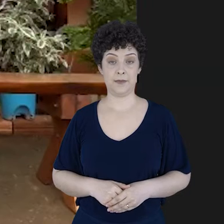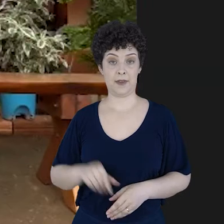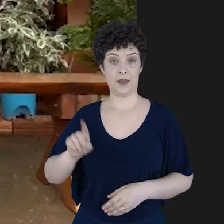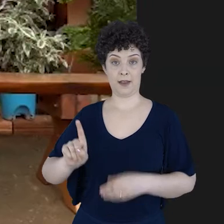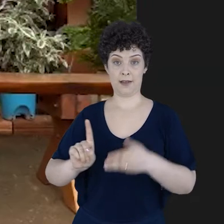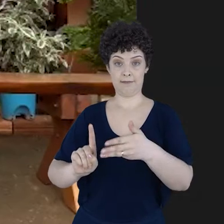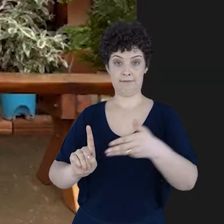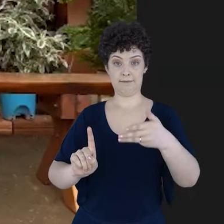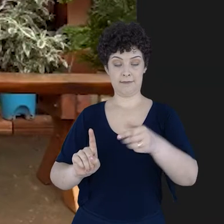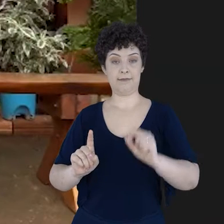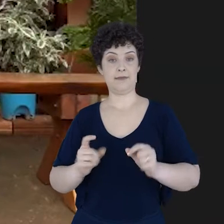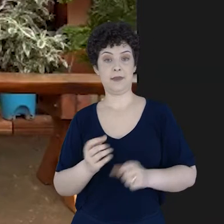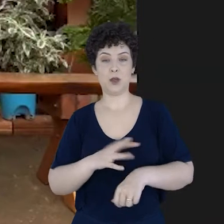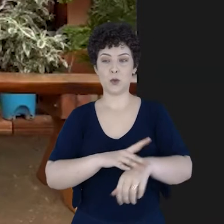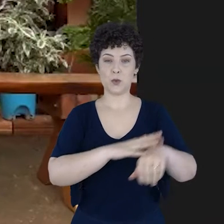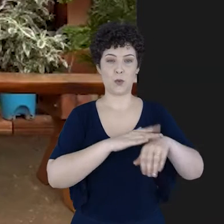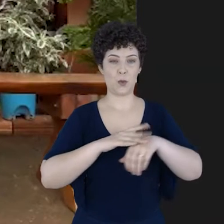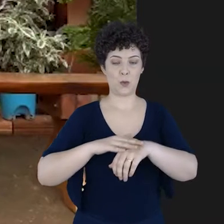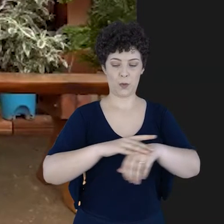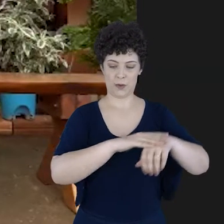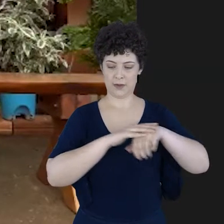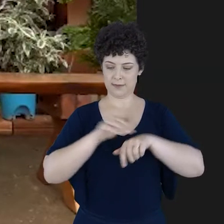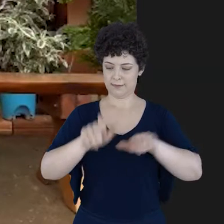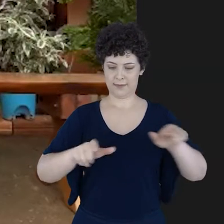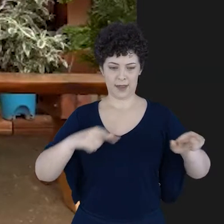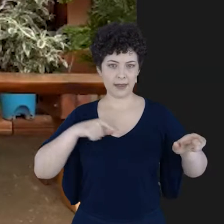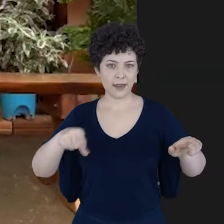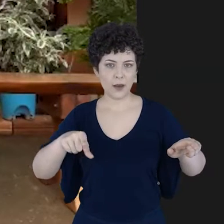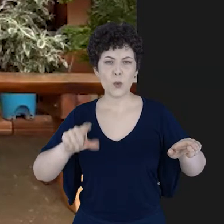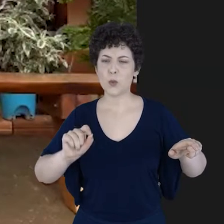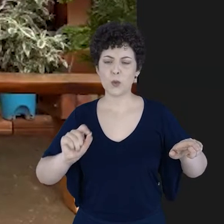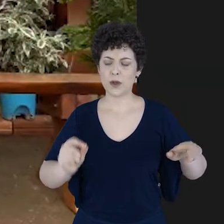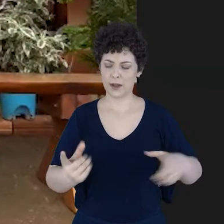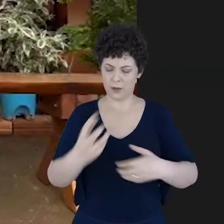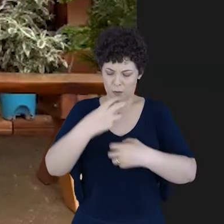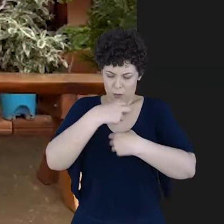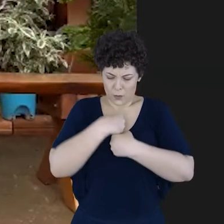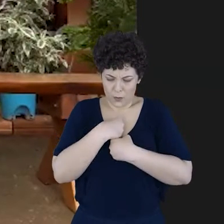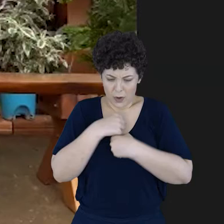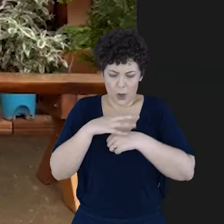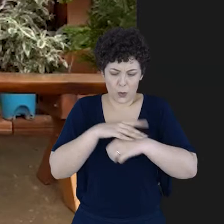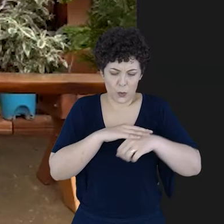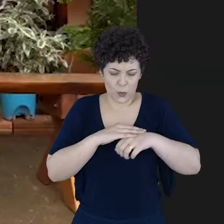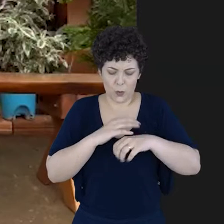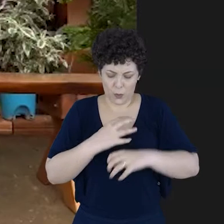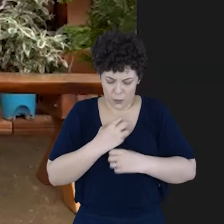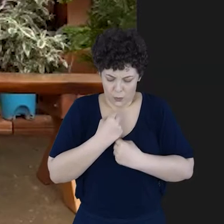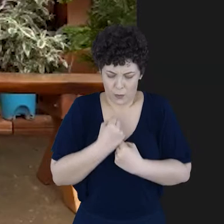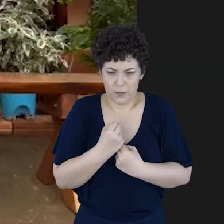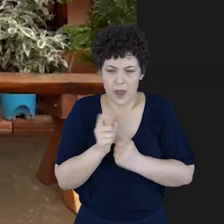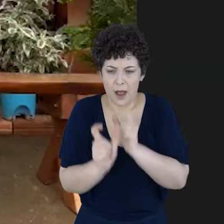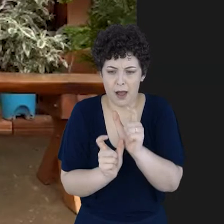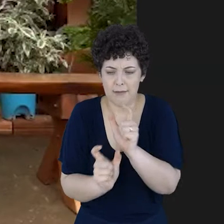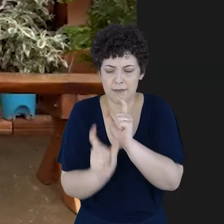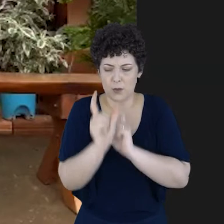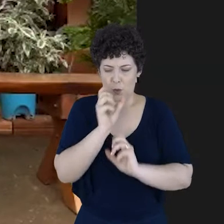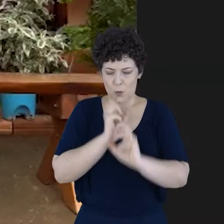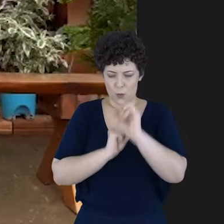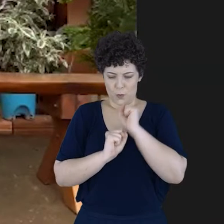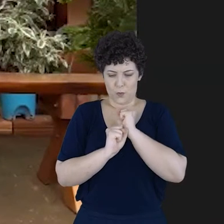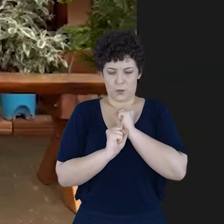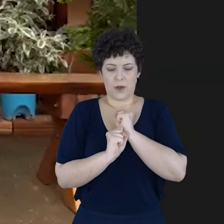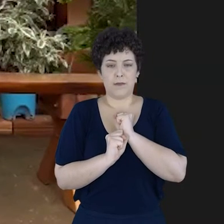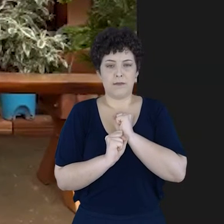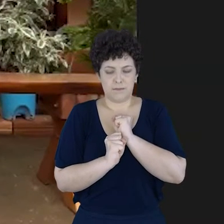Muitas doenças que as pessoas têm são poemas presos. Pessoas, às vezes, adoecem por manter a palavra